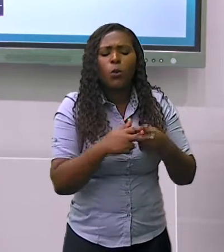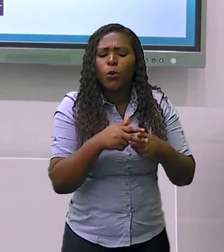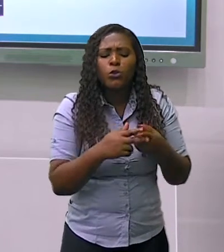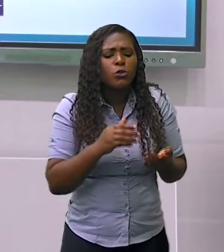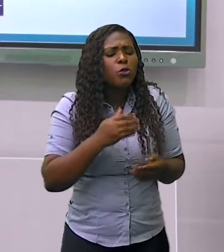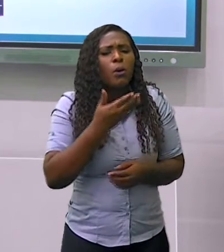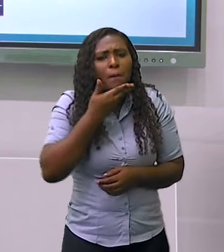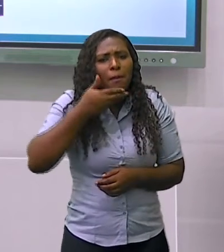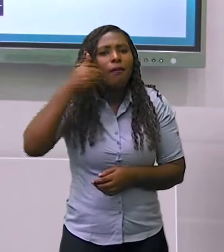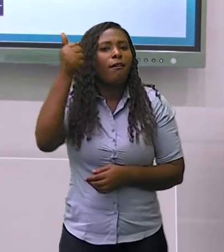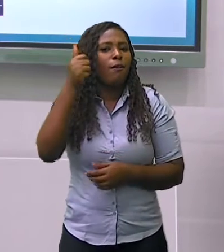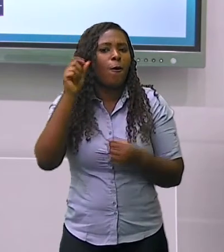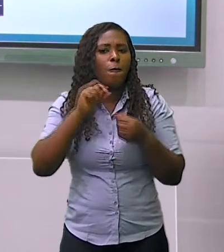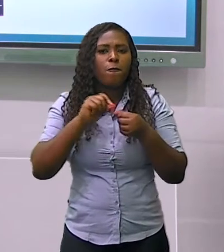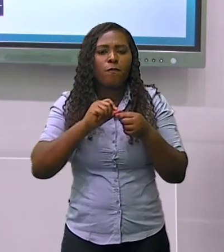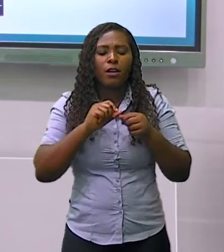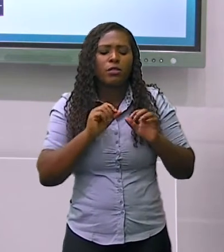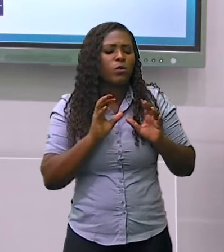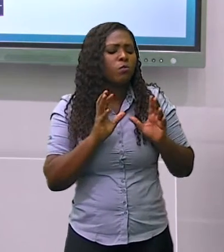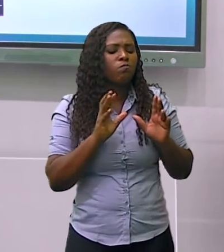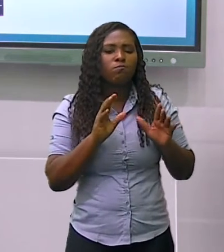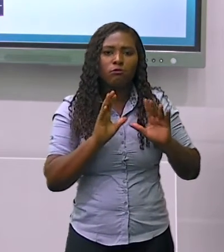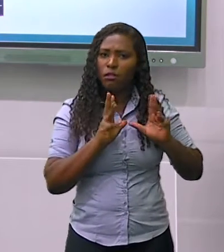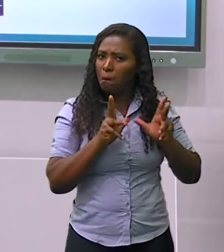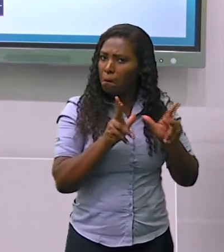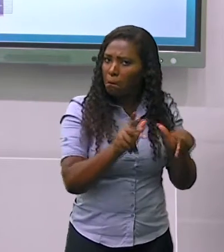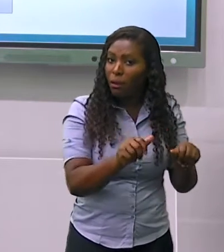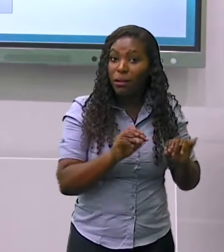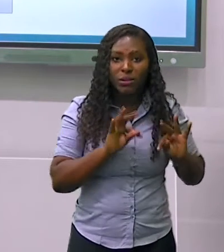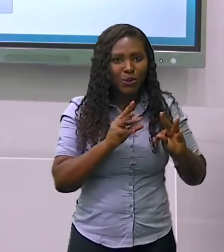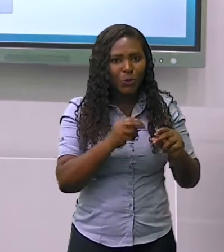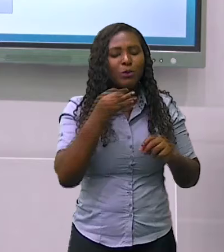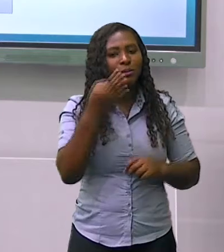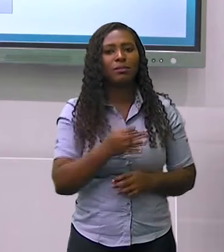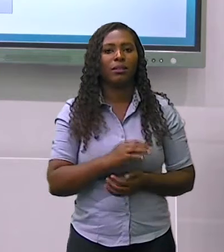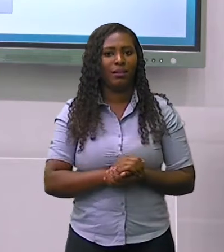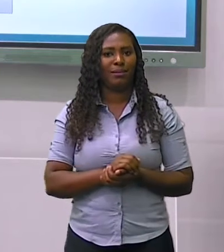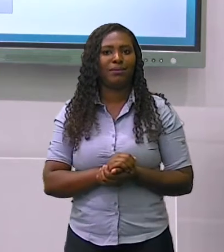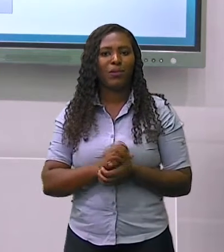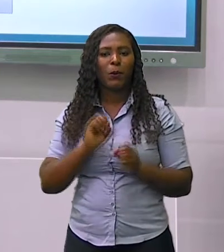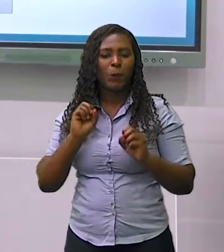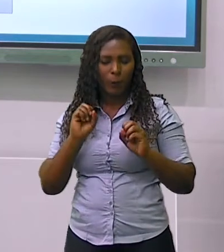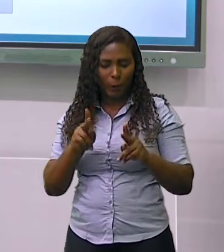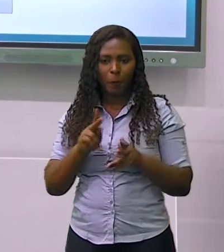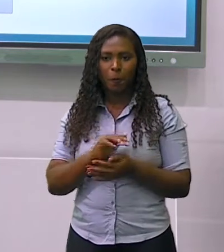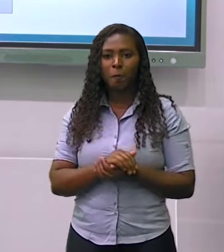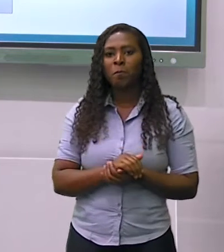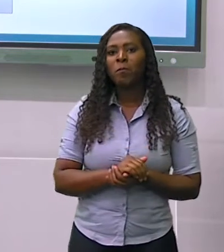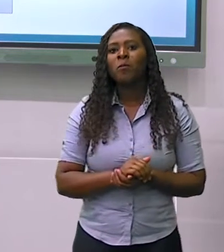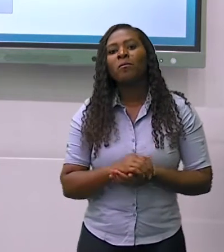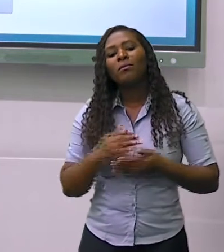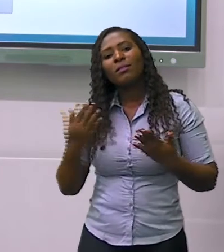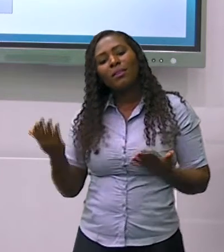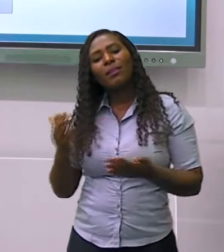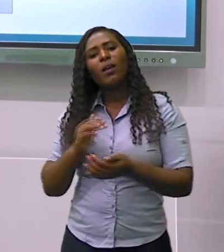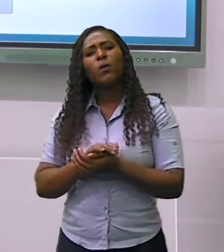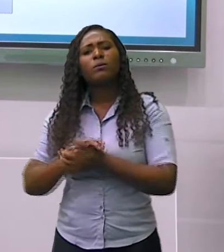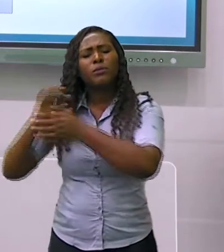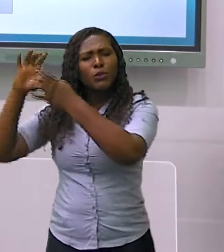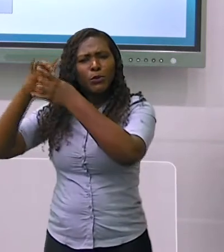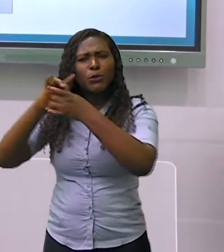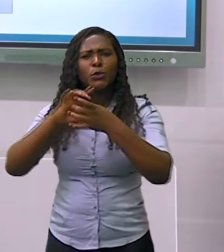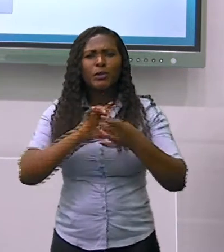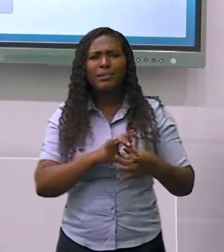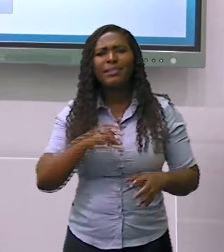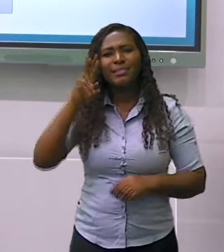bem, como o resultado deste contexto histórico, nós podemos afirmar que